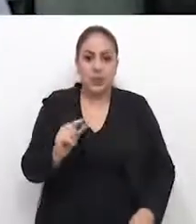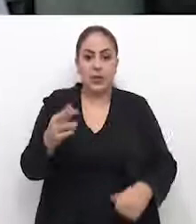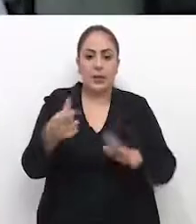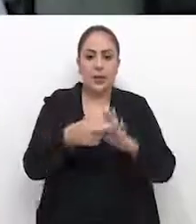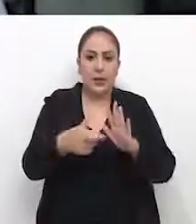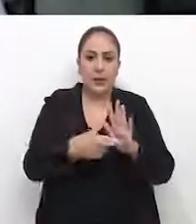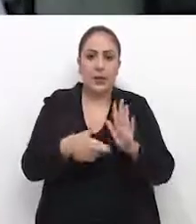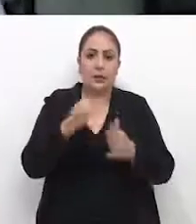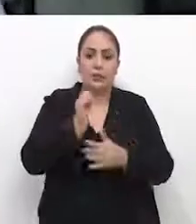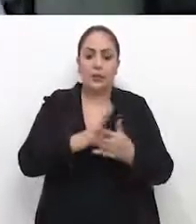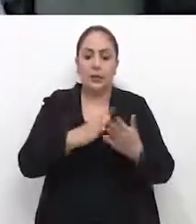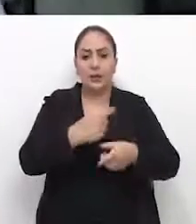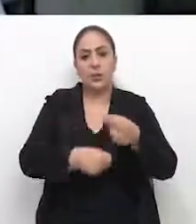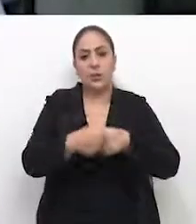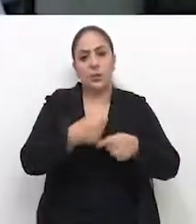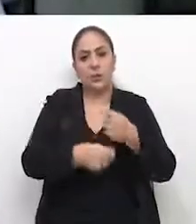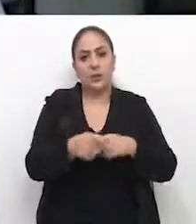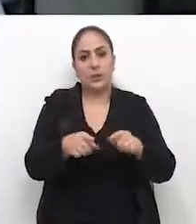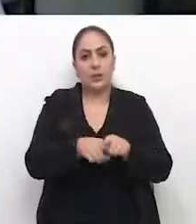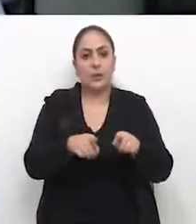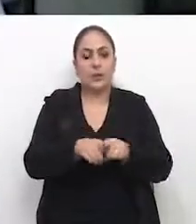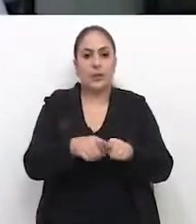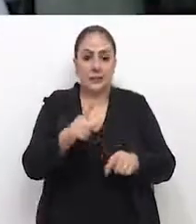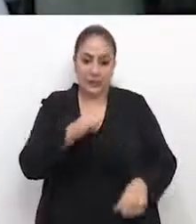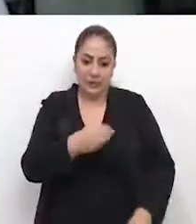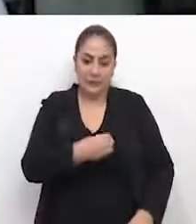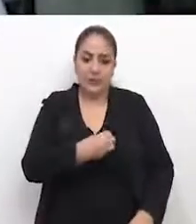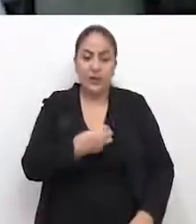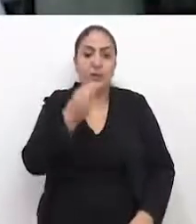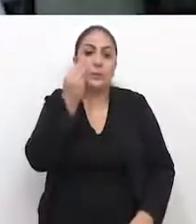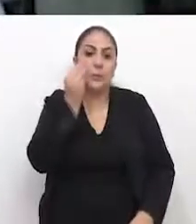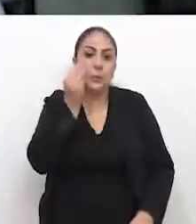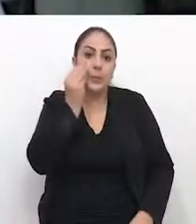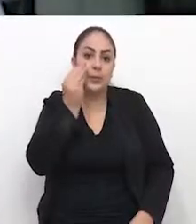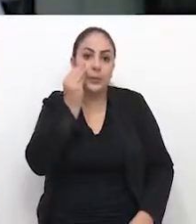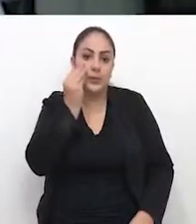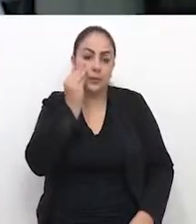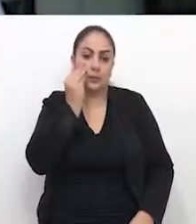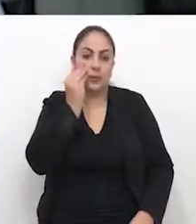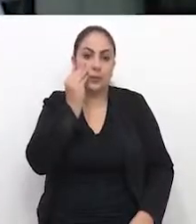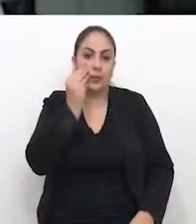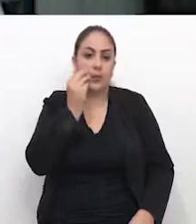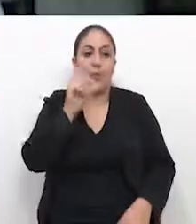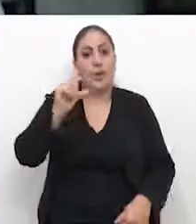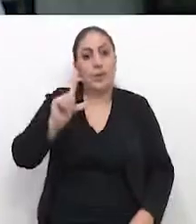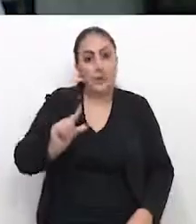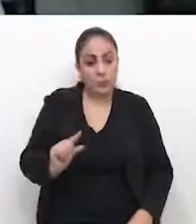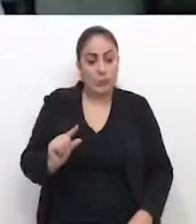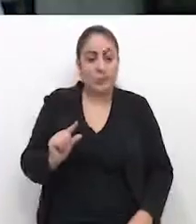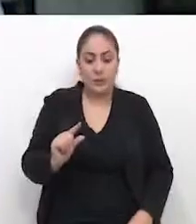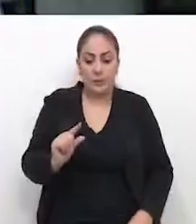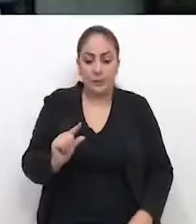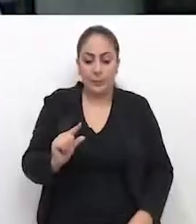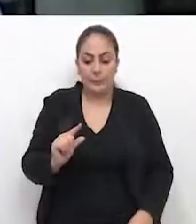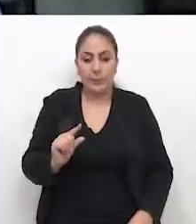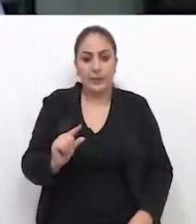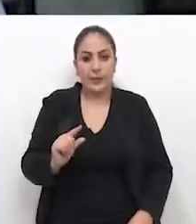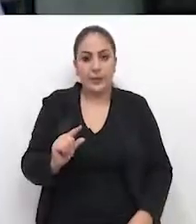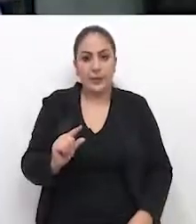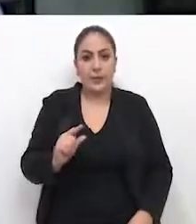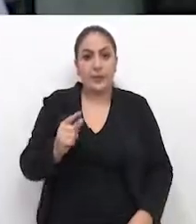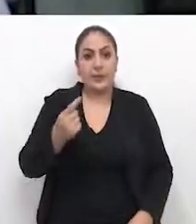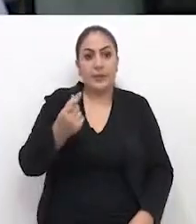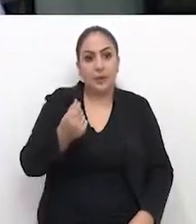da redução das restrições à atividade econômica, estão experimentando uma redução